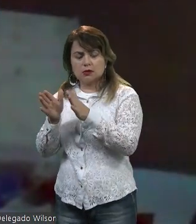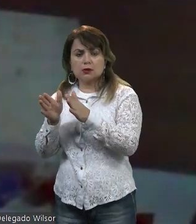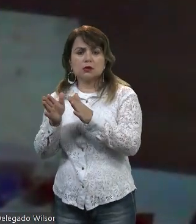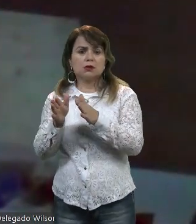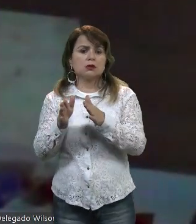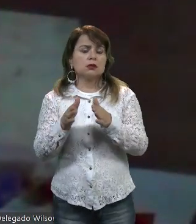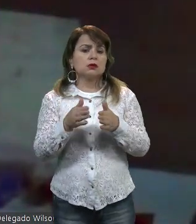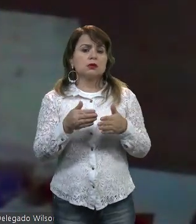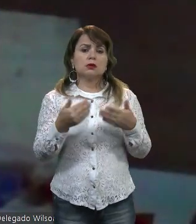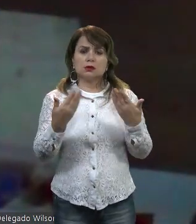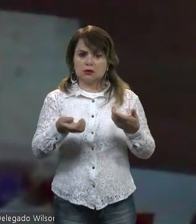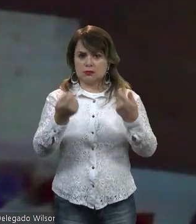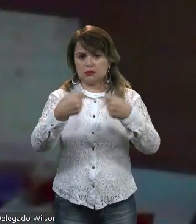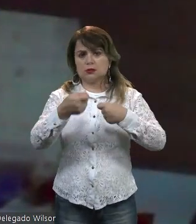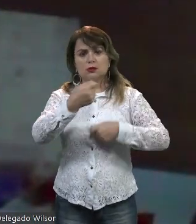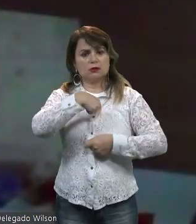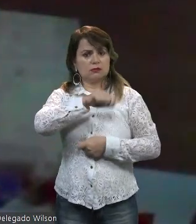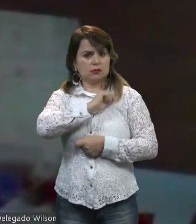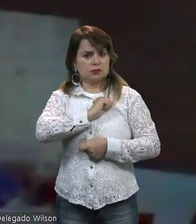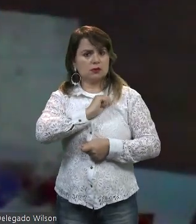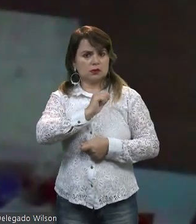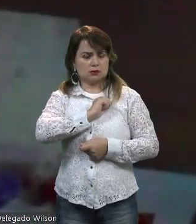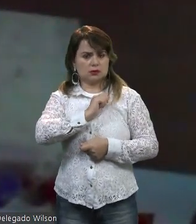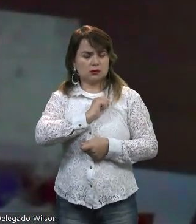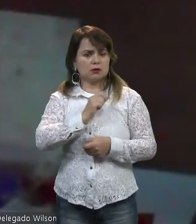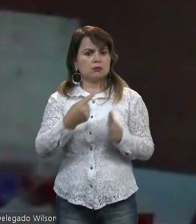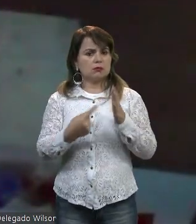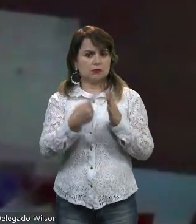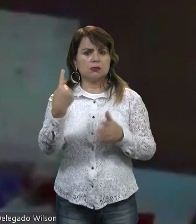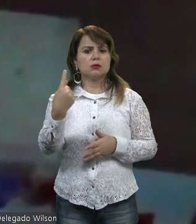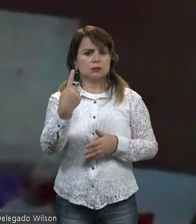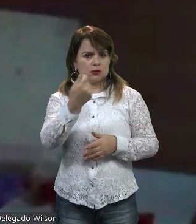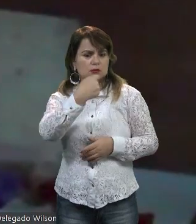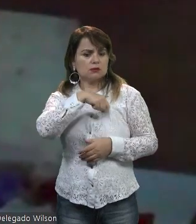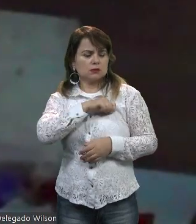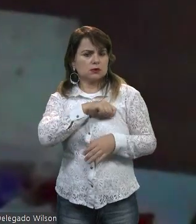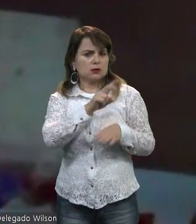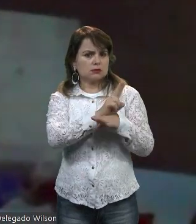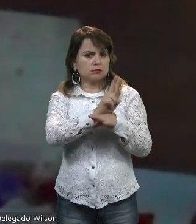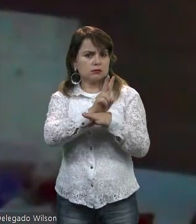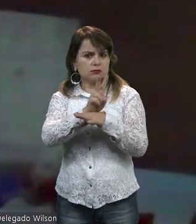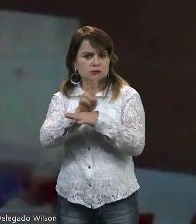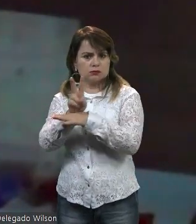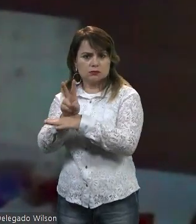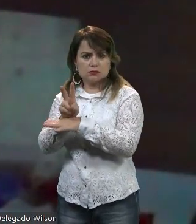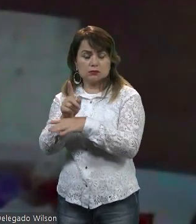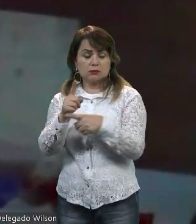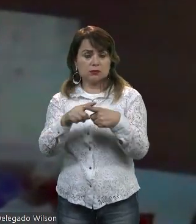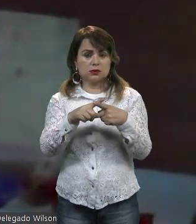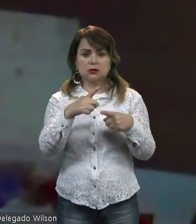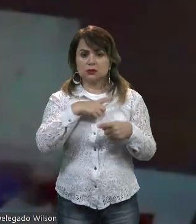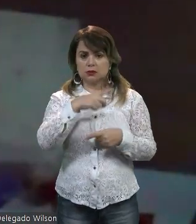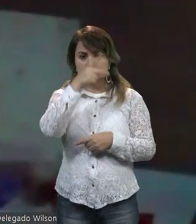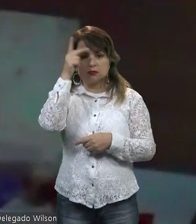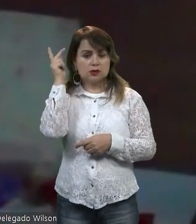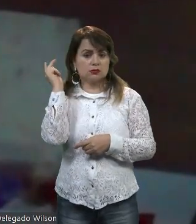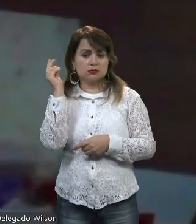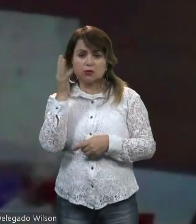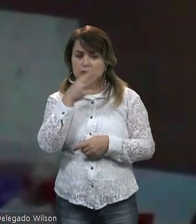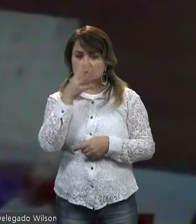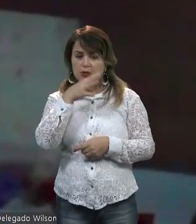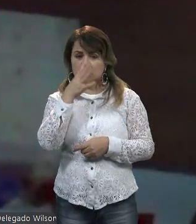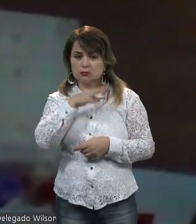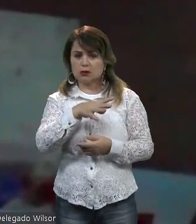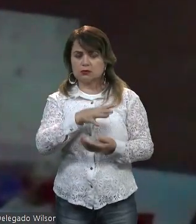fiscalização será primordial. Porque, infelizmente, desobedientes, indisciplinados, nós teremos e